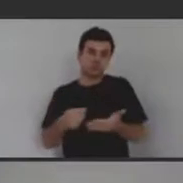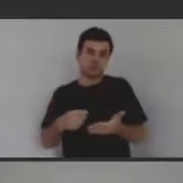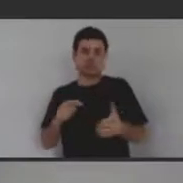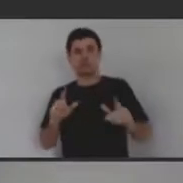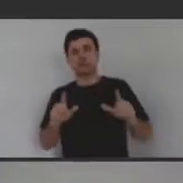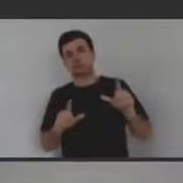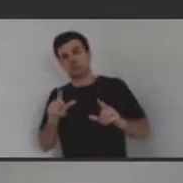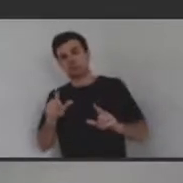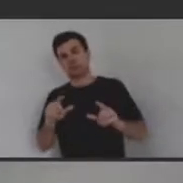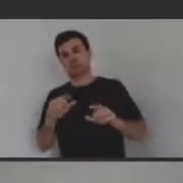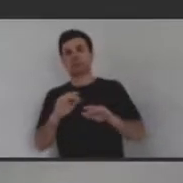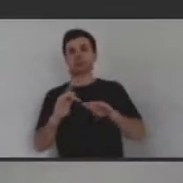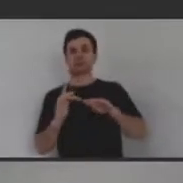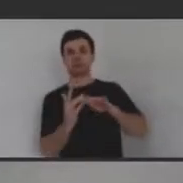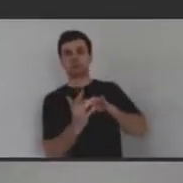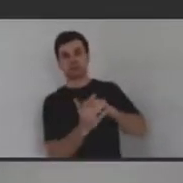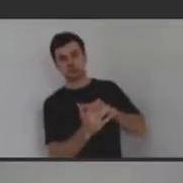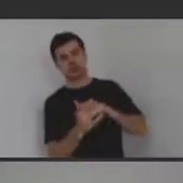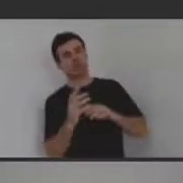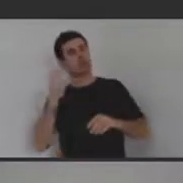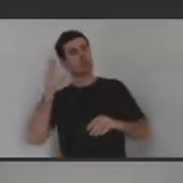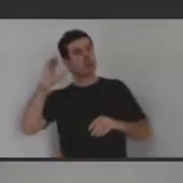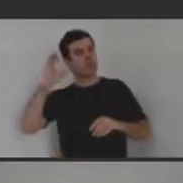e dos áudios via rádio.